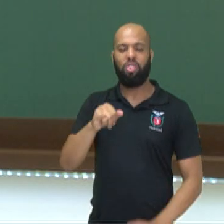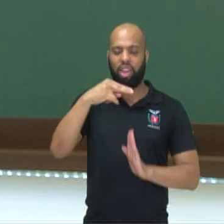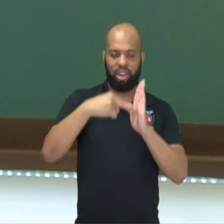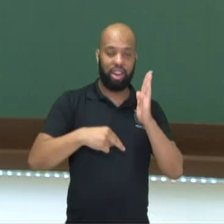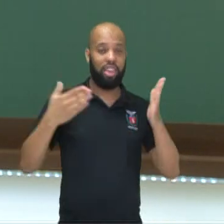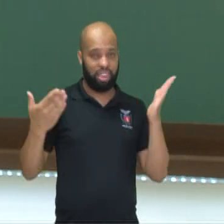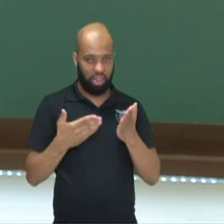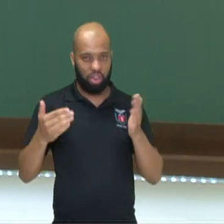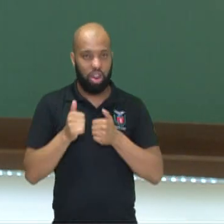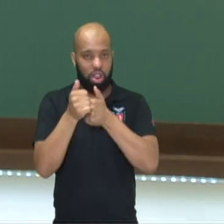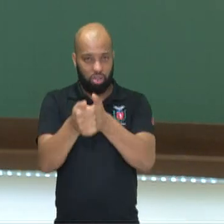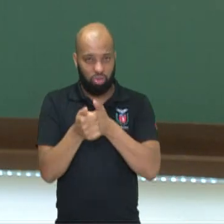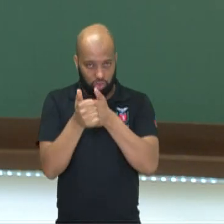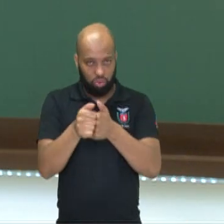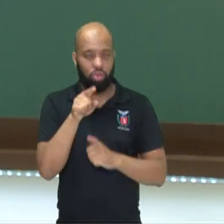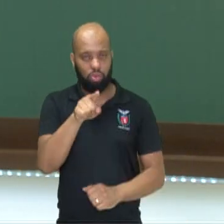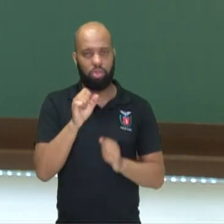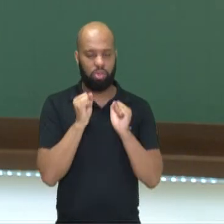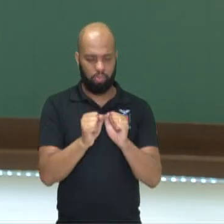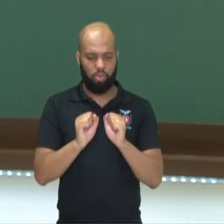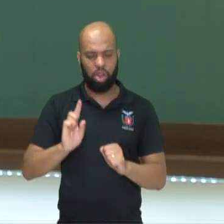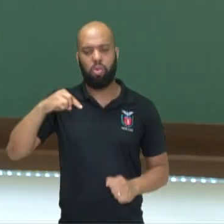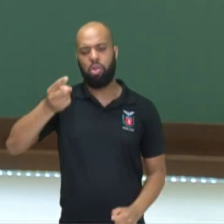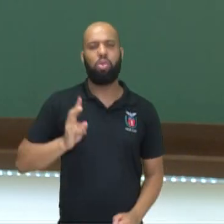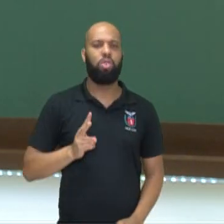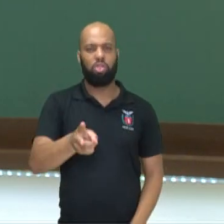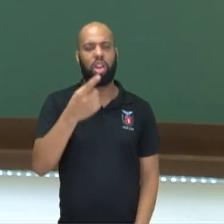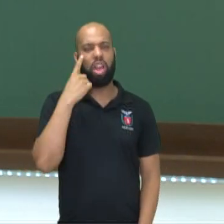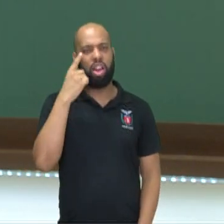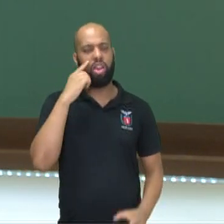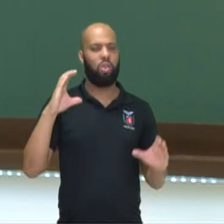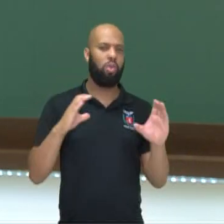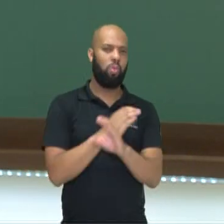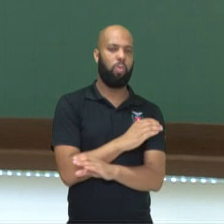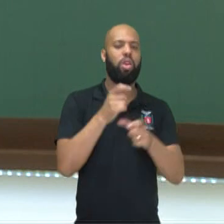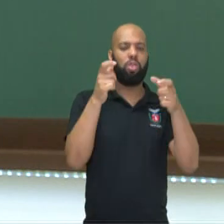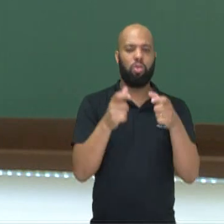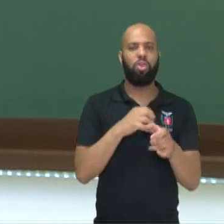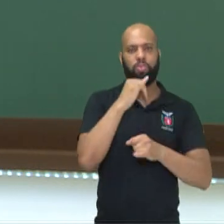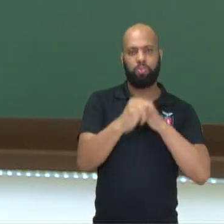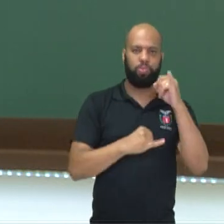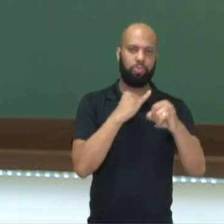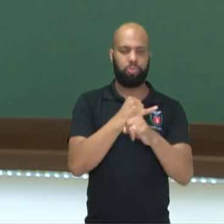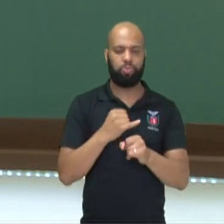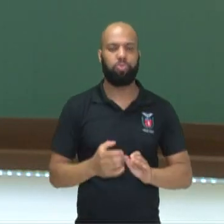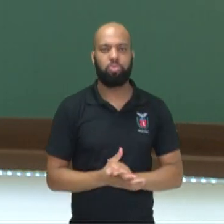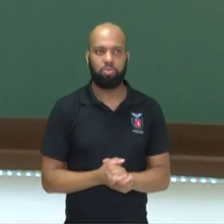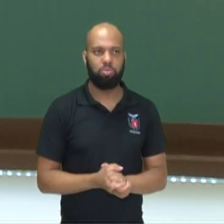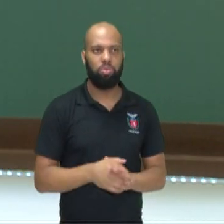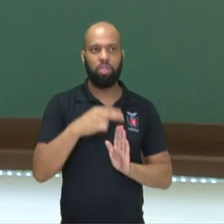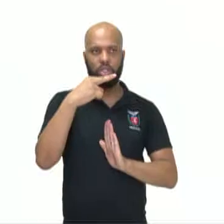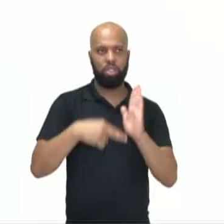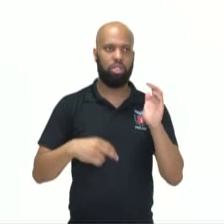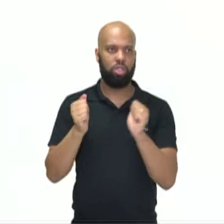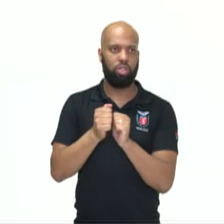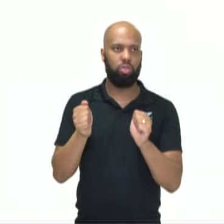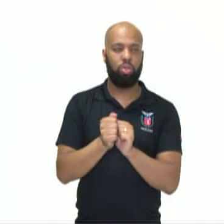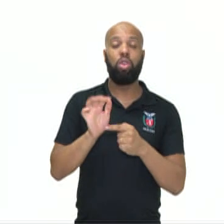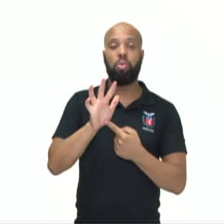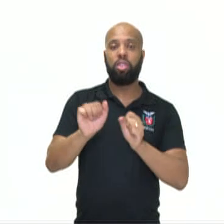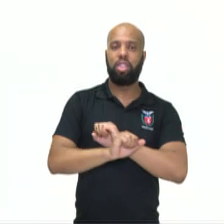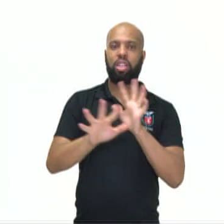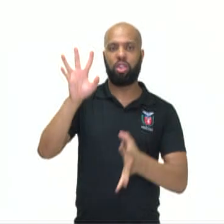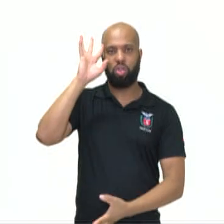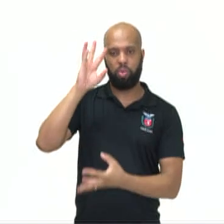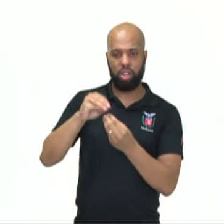para vocês, mas vocês podem depois continuar lendo na íntegra aí dentro de casa. Vamos ler juntos. Esclarecimento